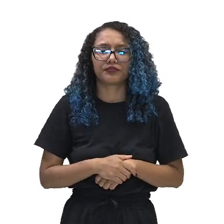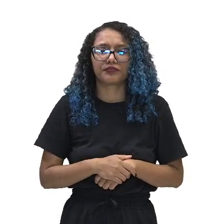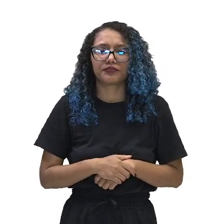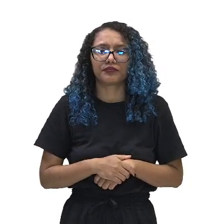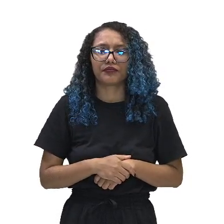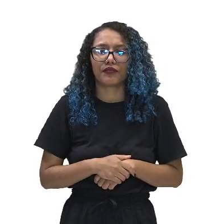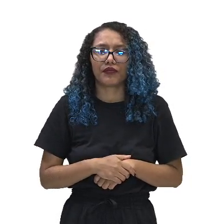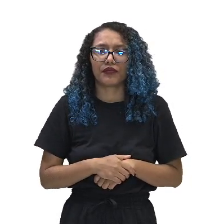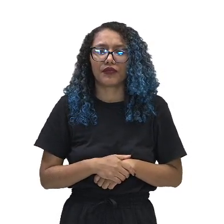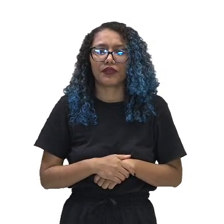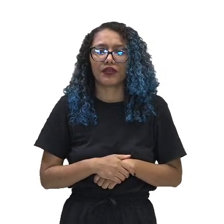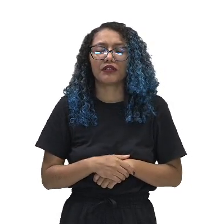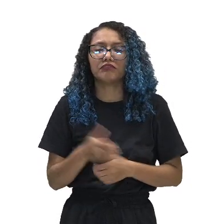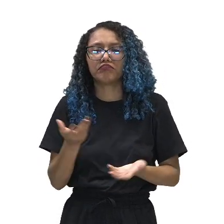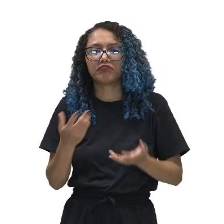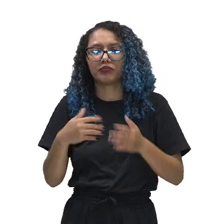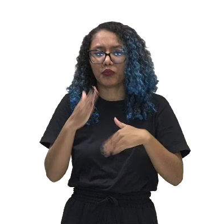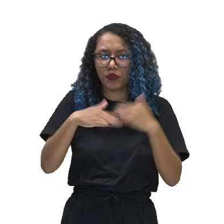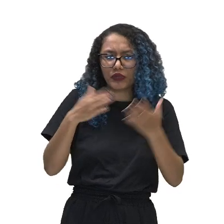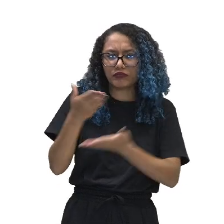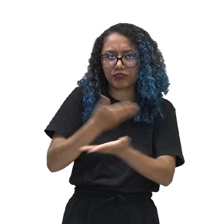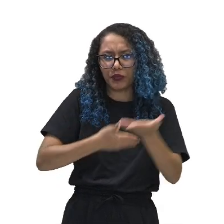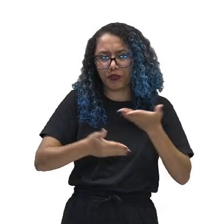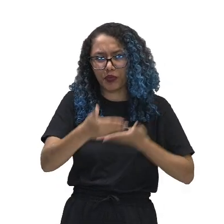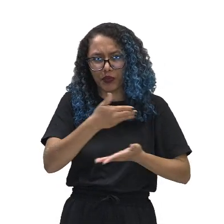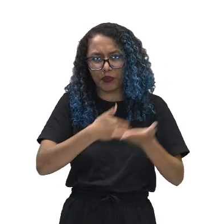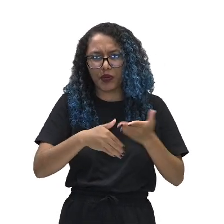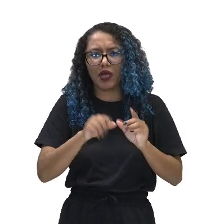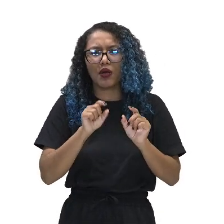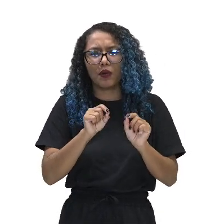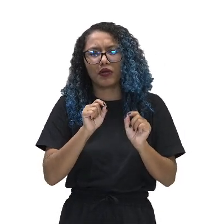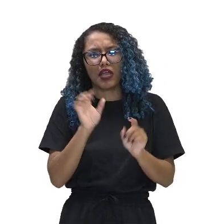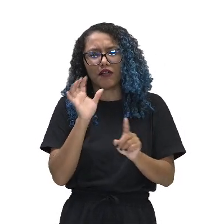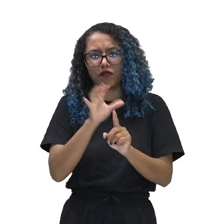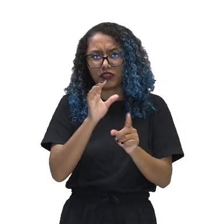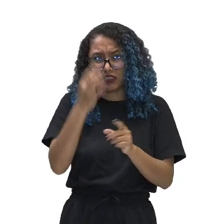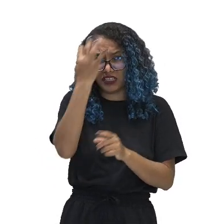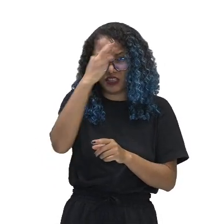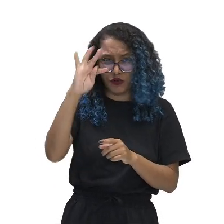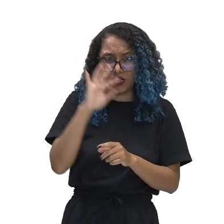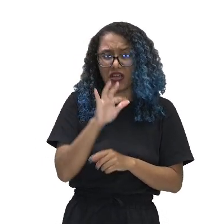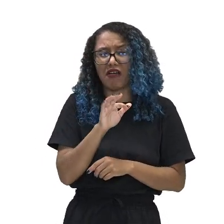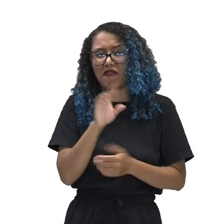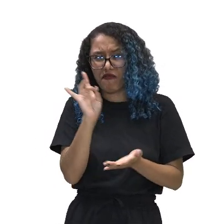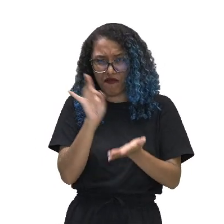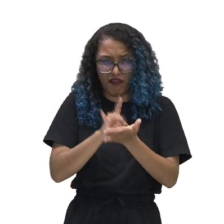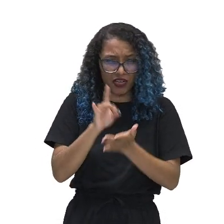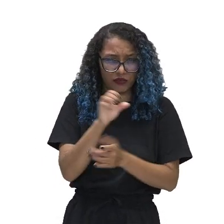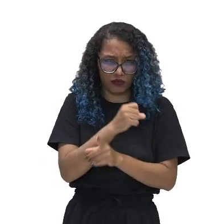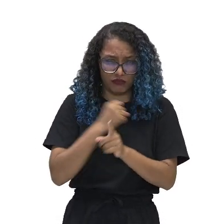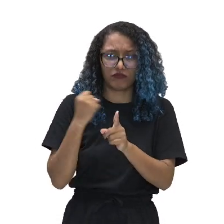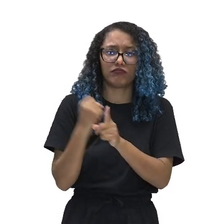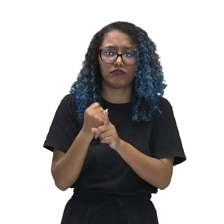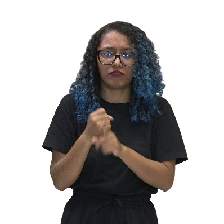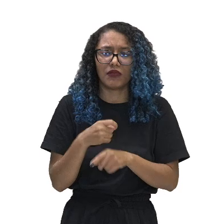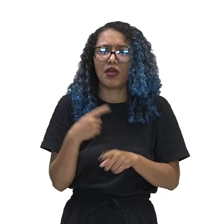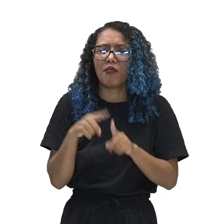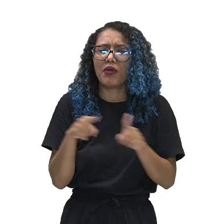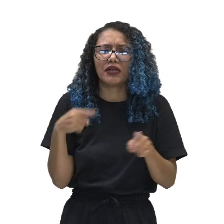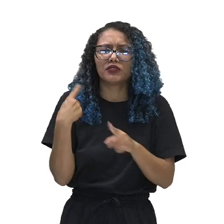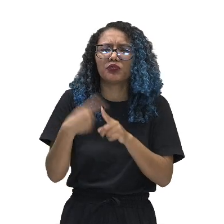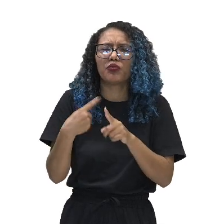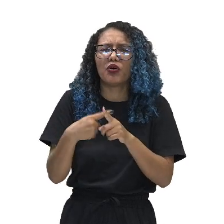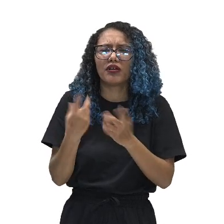hoje conhecido como teoria do fato social. Por que esse ainda naquilo que